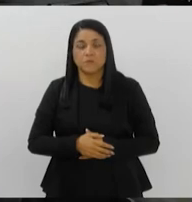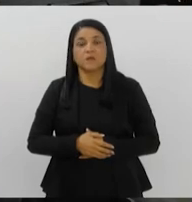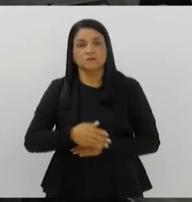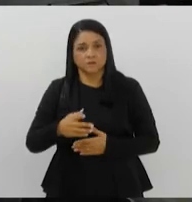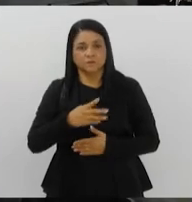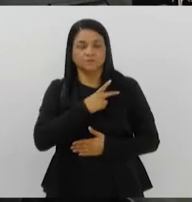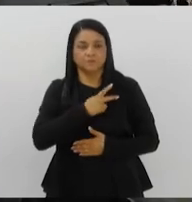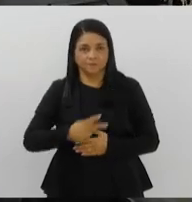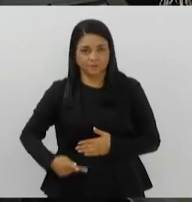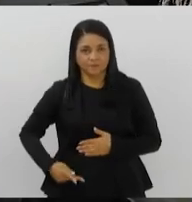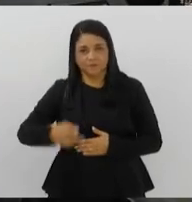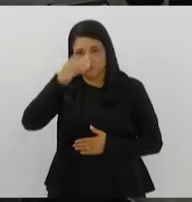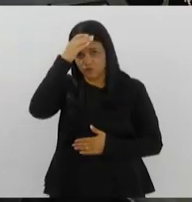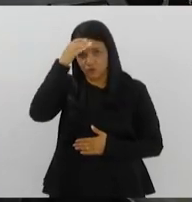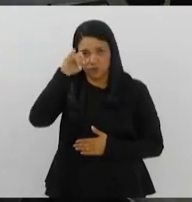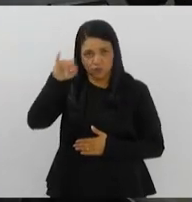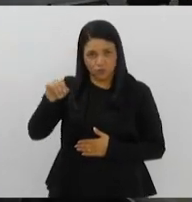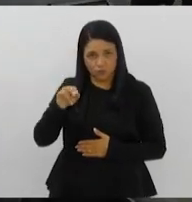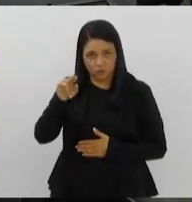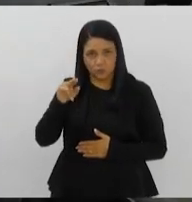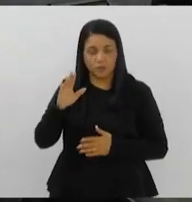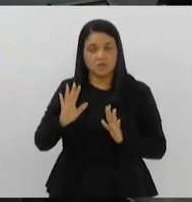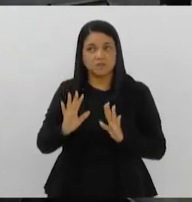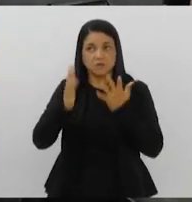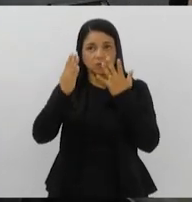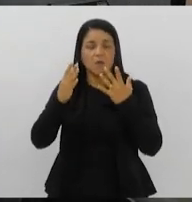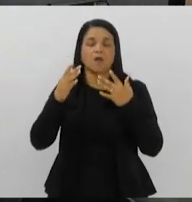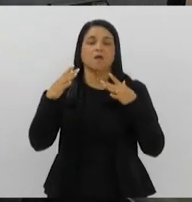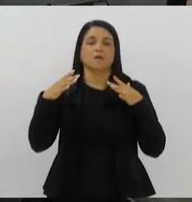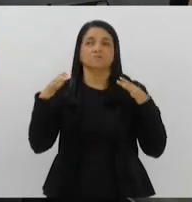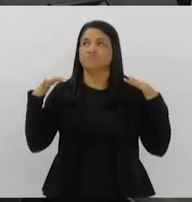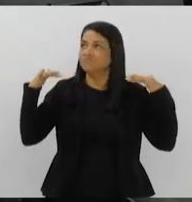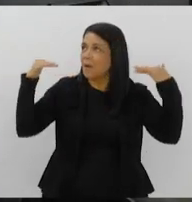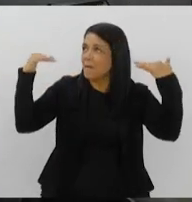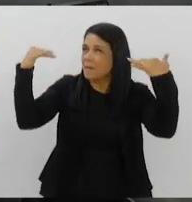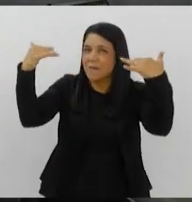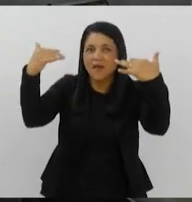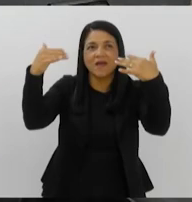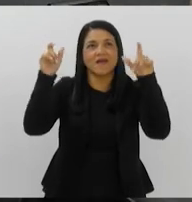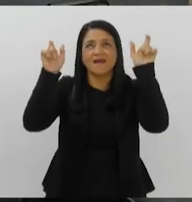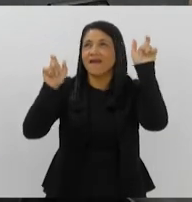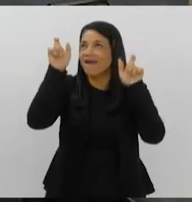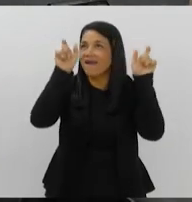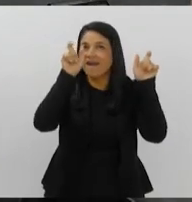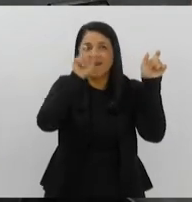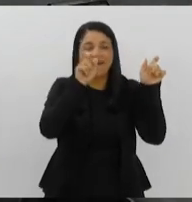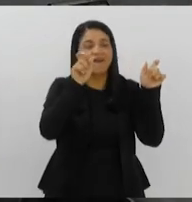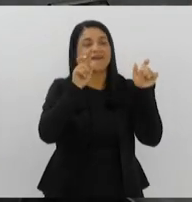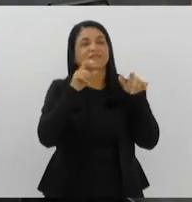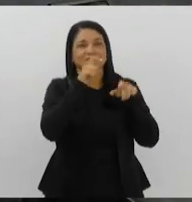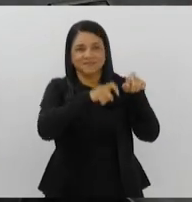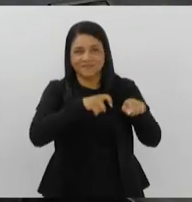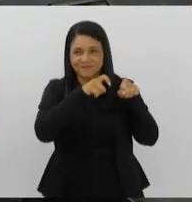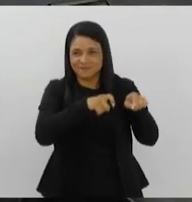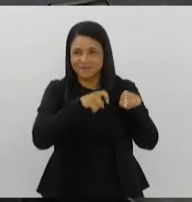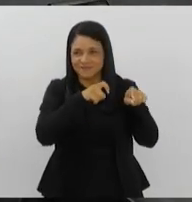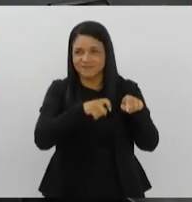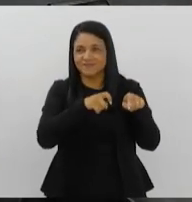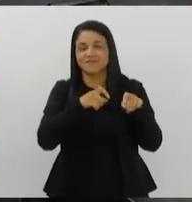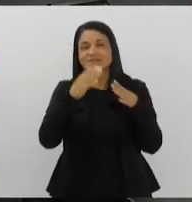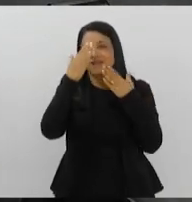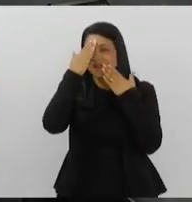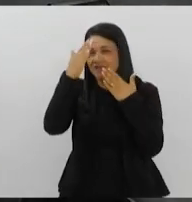Presidenta Tia Ju, queria saudar os produtores aqui presentes, inclusive agradecer muito a presença